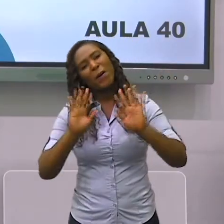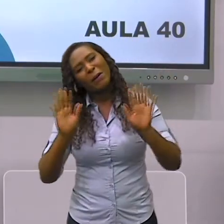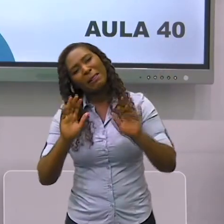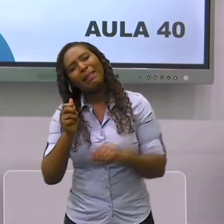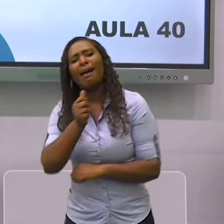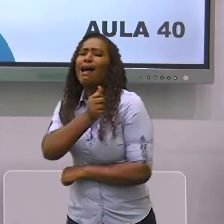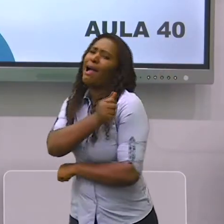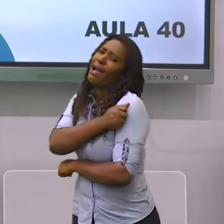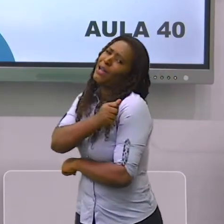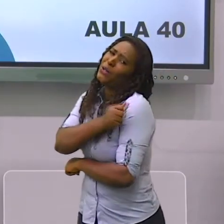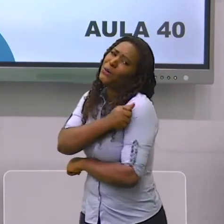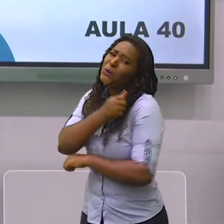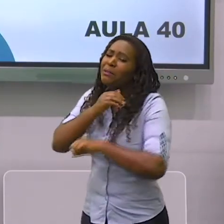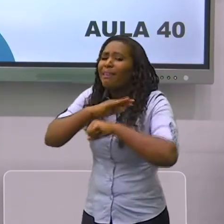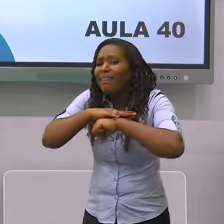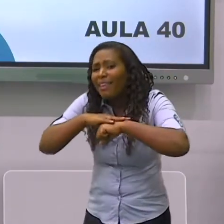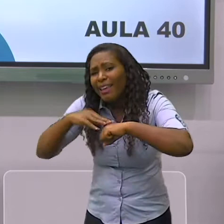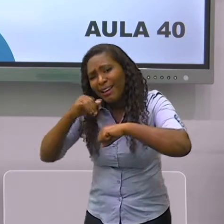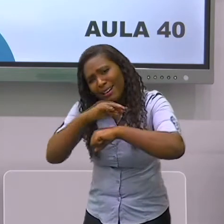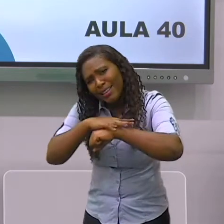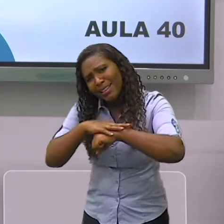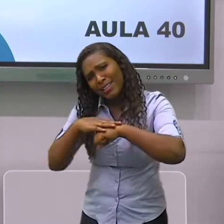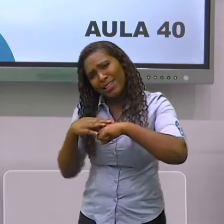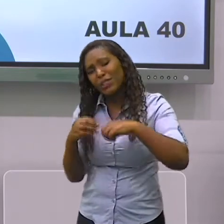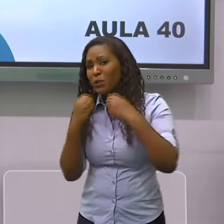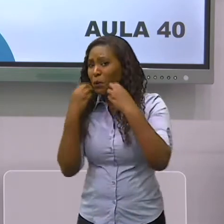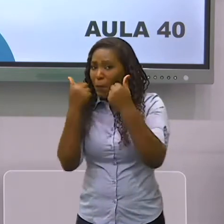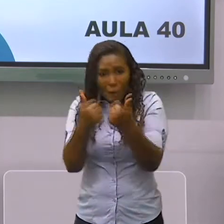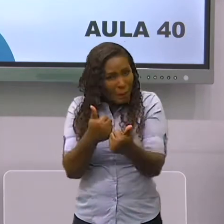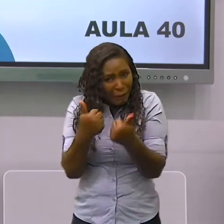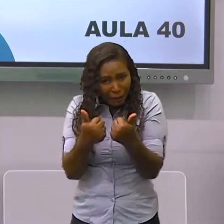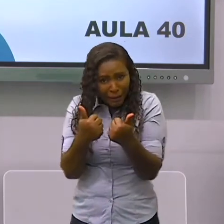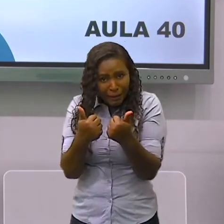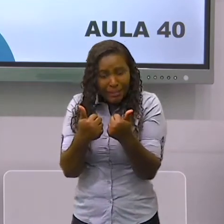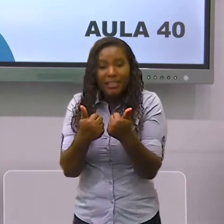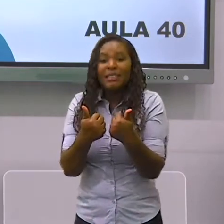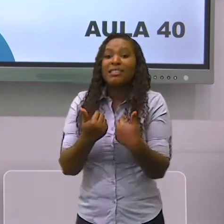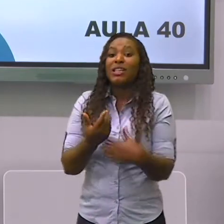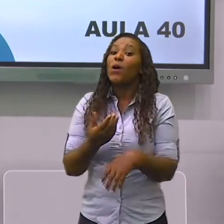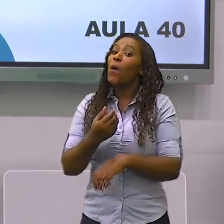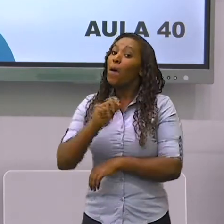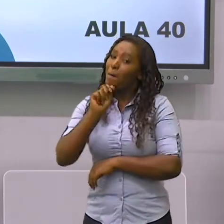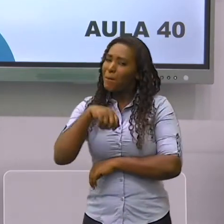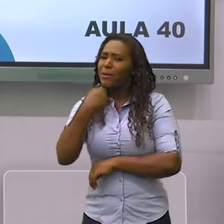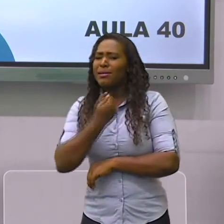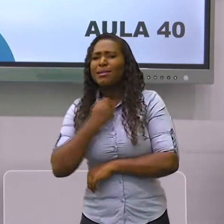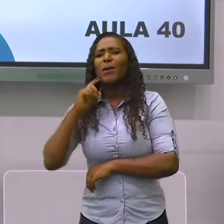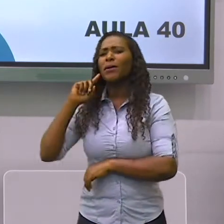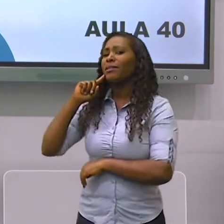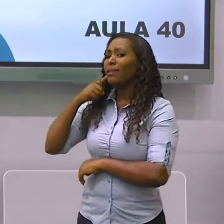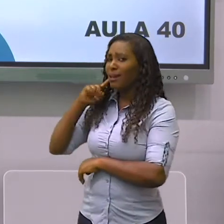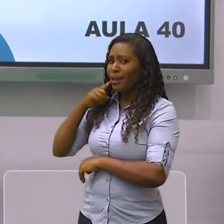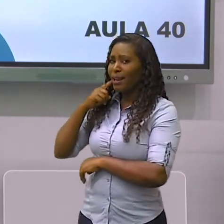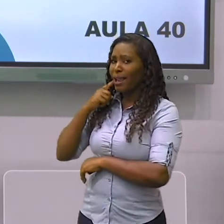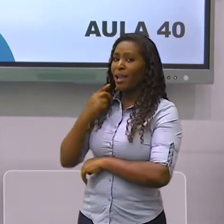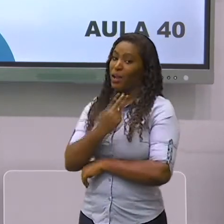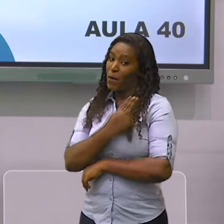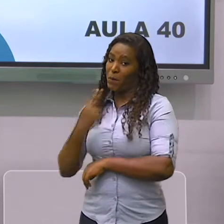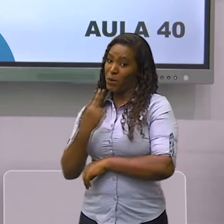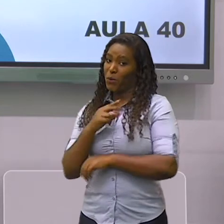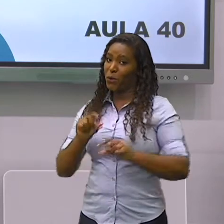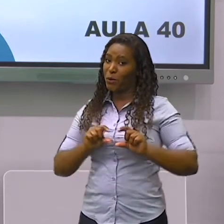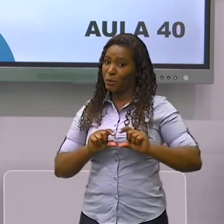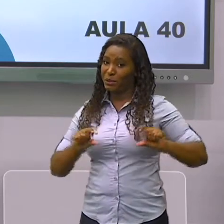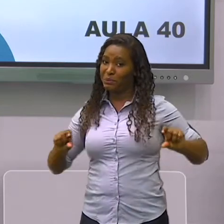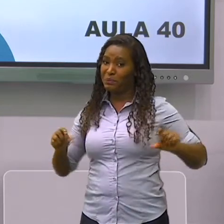Olá, queridos estudantes, tudo bem com vocês? Eu sou a professora Daniele Cristine e nós vamos juntos ficar com o componente curricular